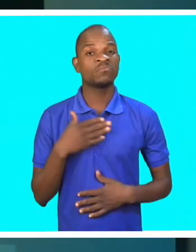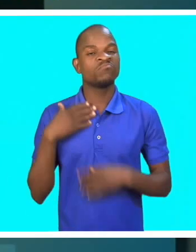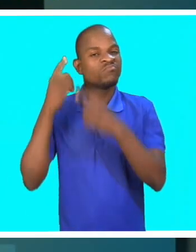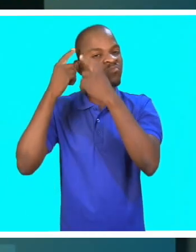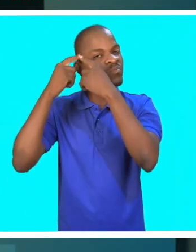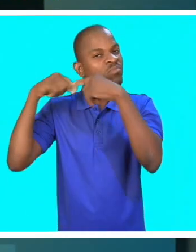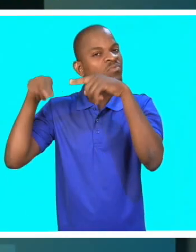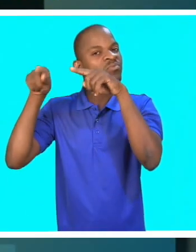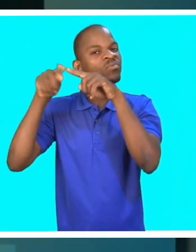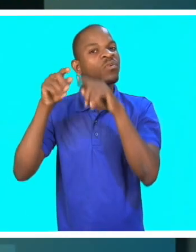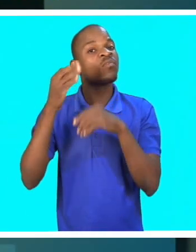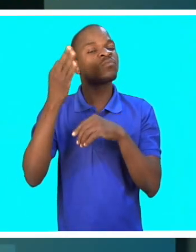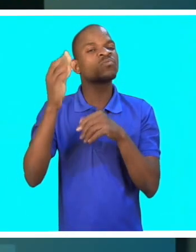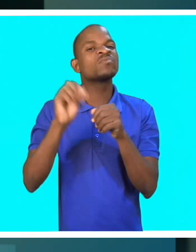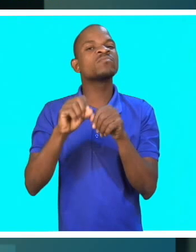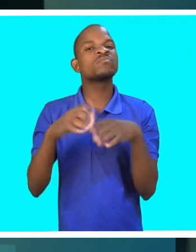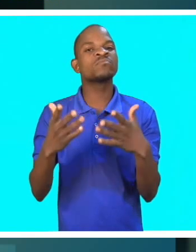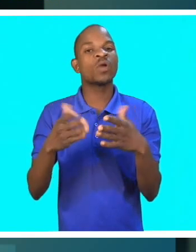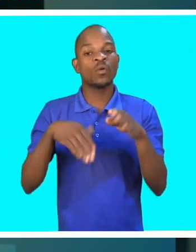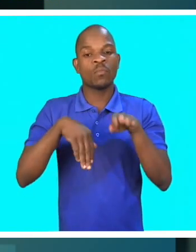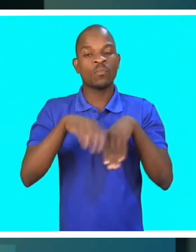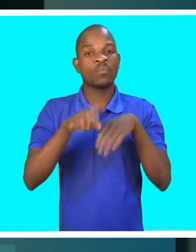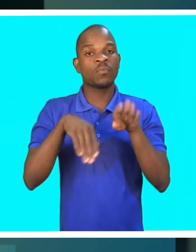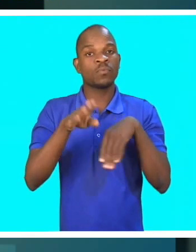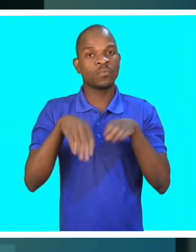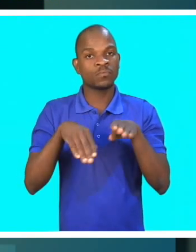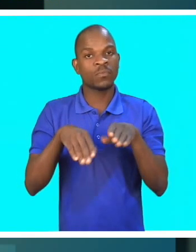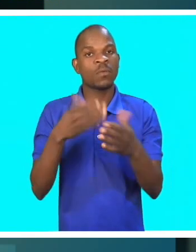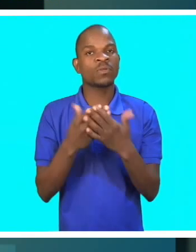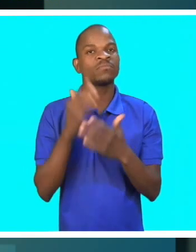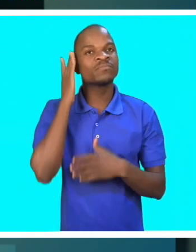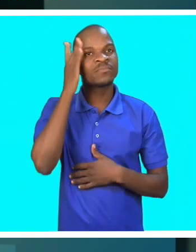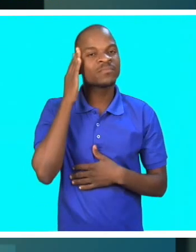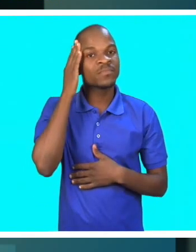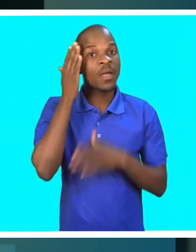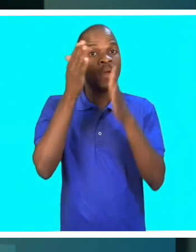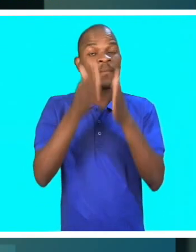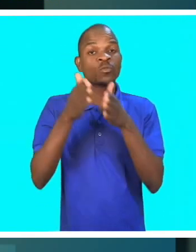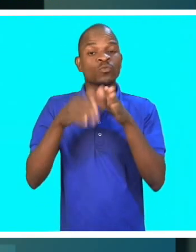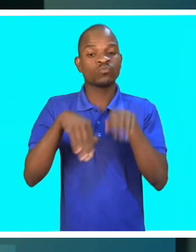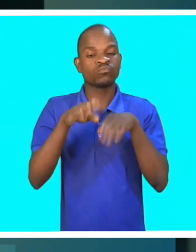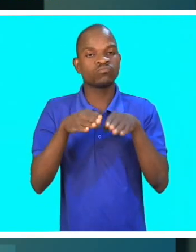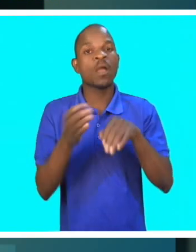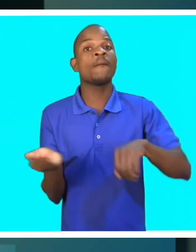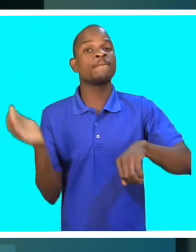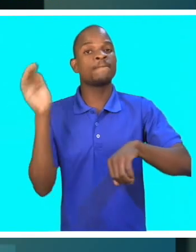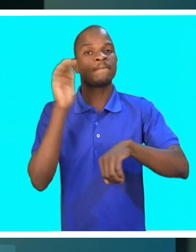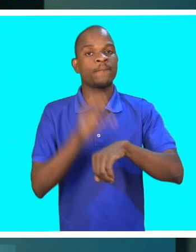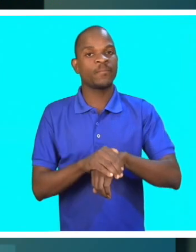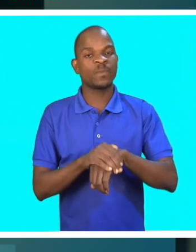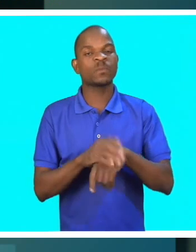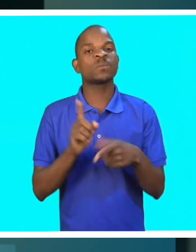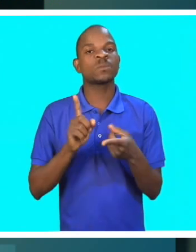Um sonho sempre foi ser jogador de futebol. Eu me imaginava pessoas jogar futebol, ser um grande profissional